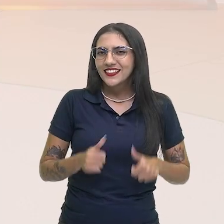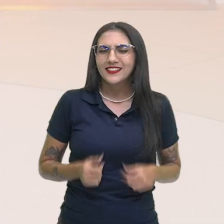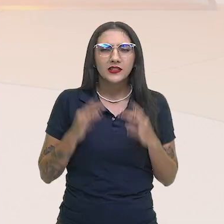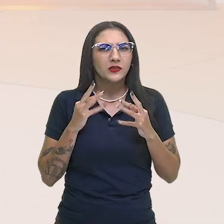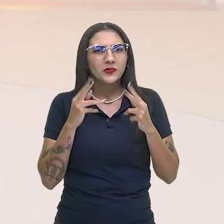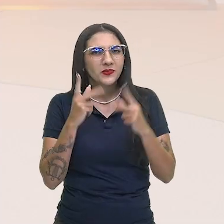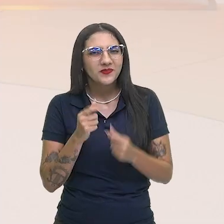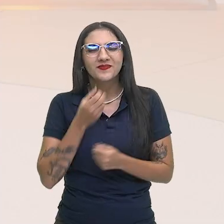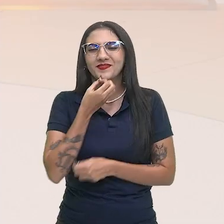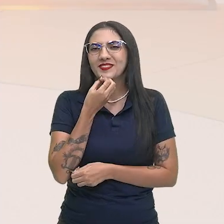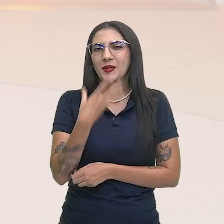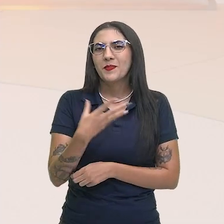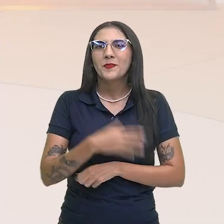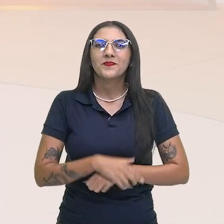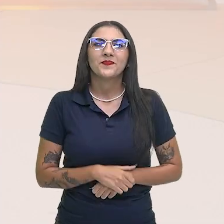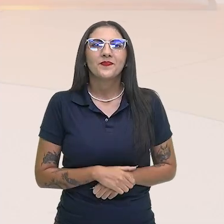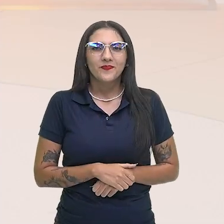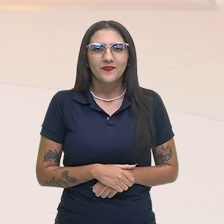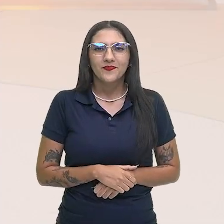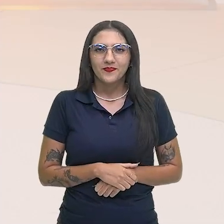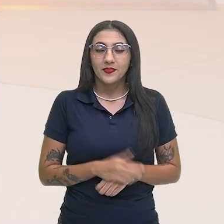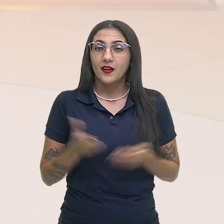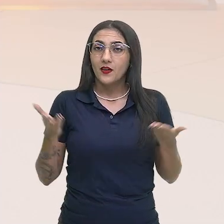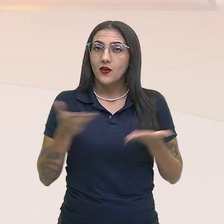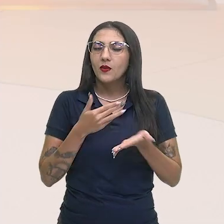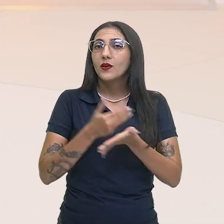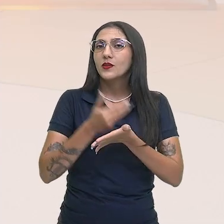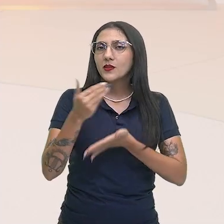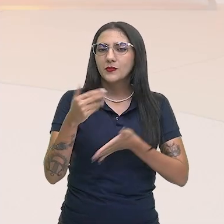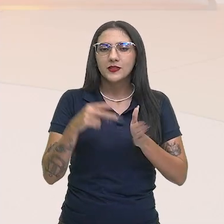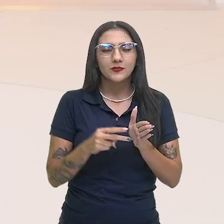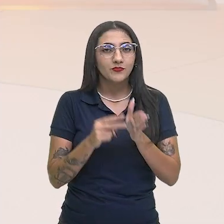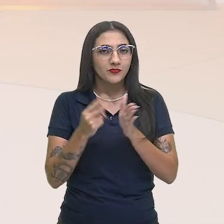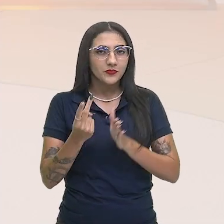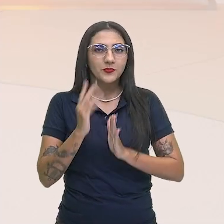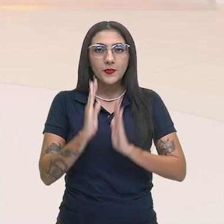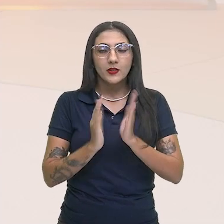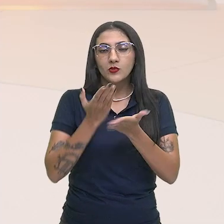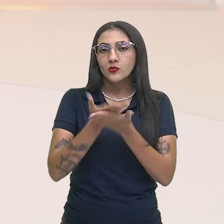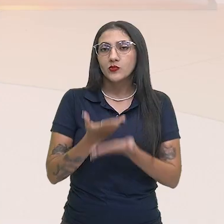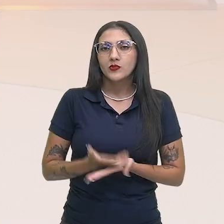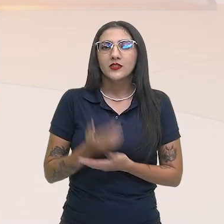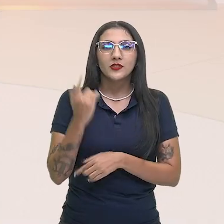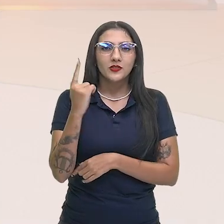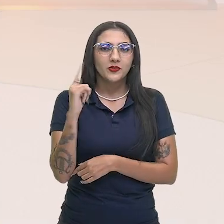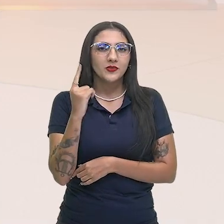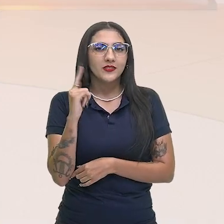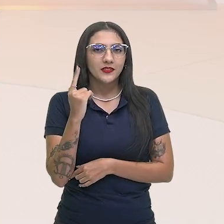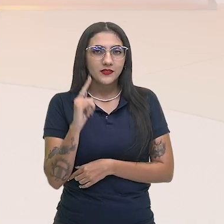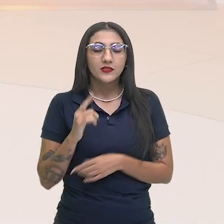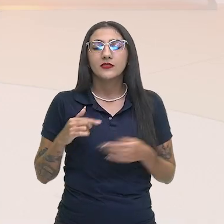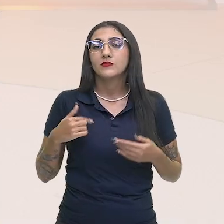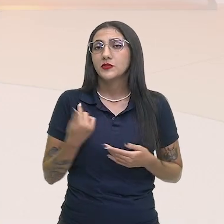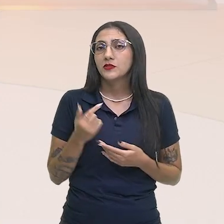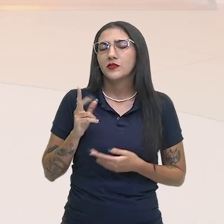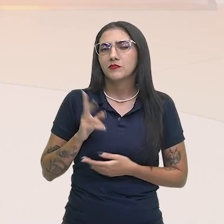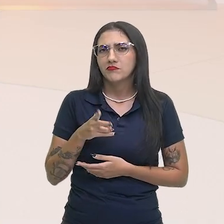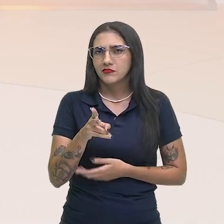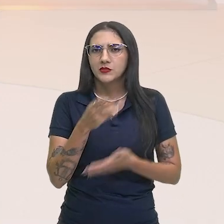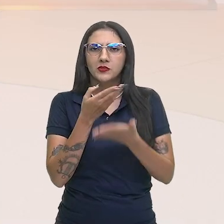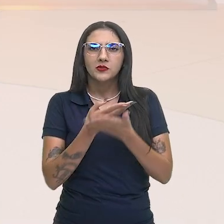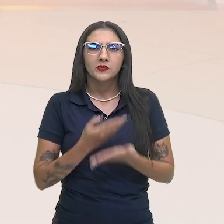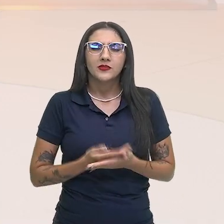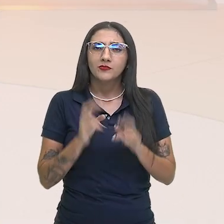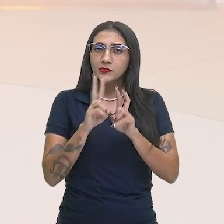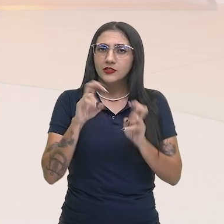tudo que há de bom, né? Nessa nossa unidade 2 de Geografia, onde nós vamos continuar estudando coisas